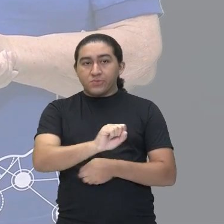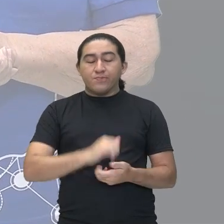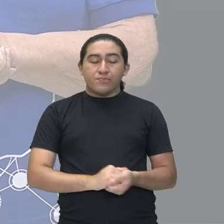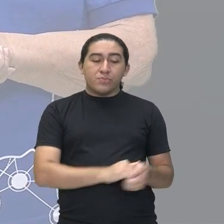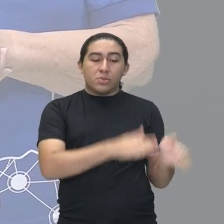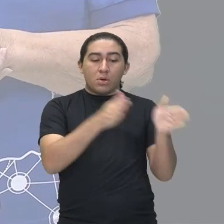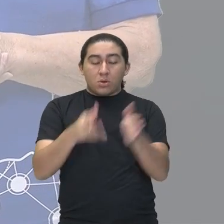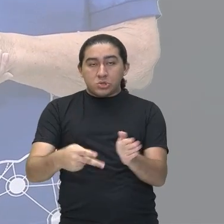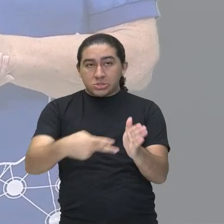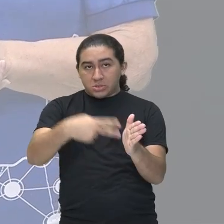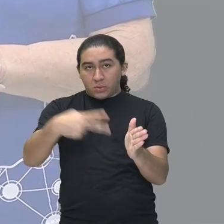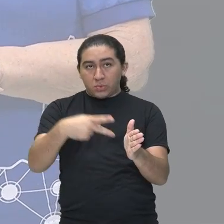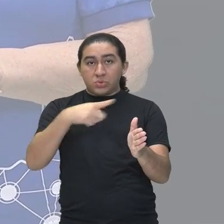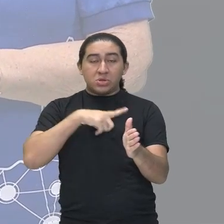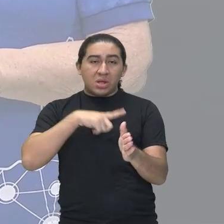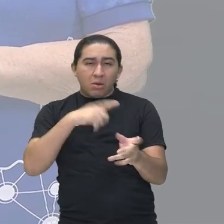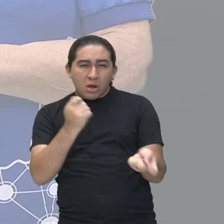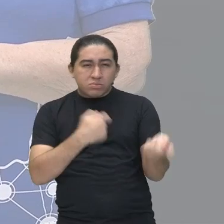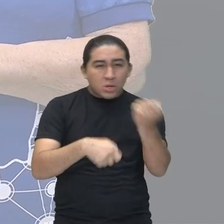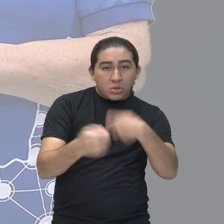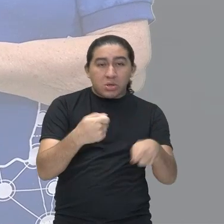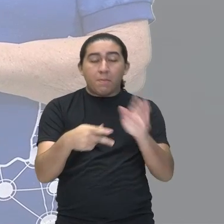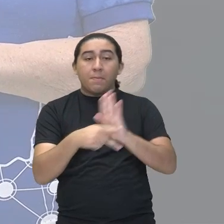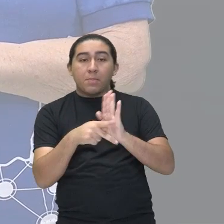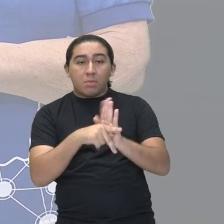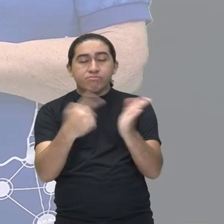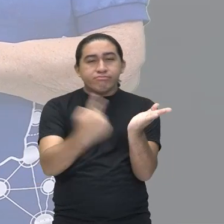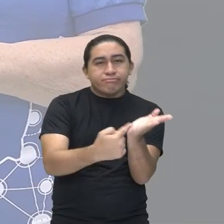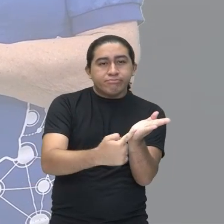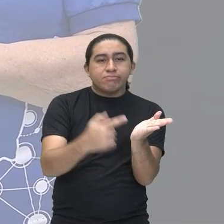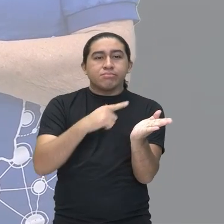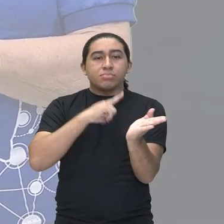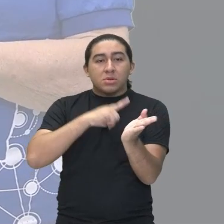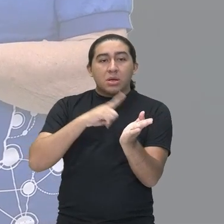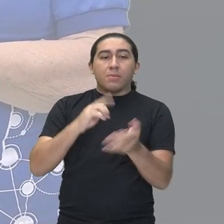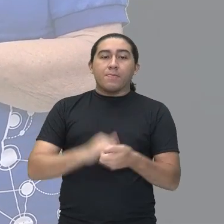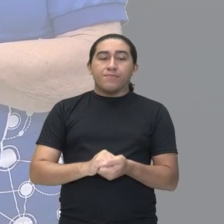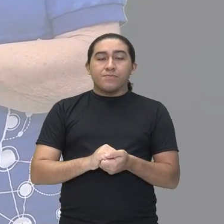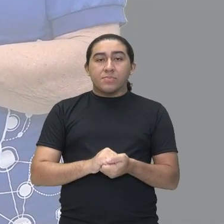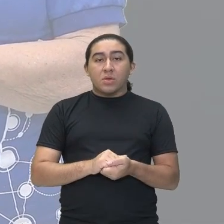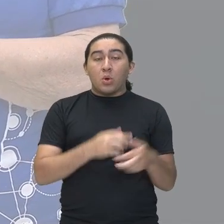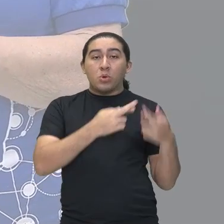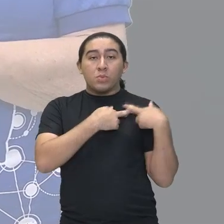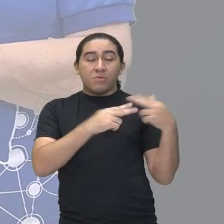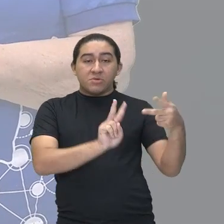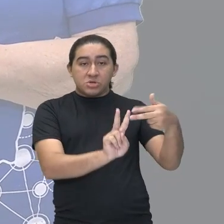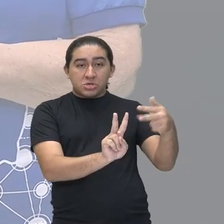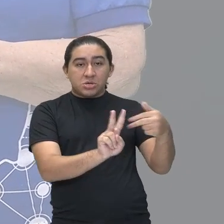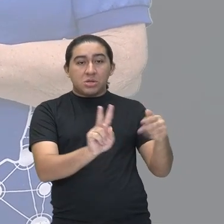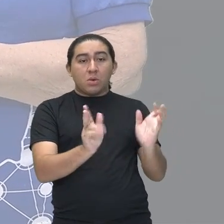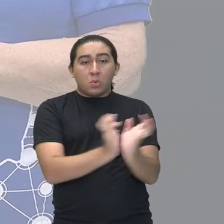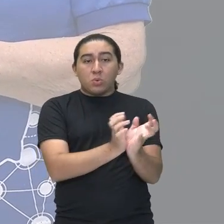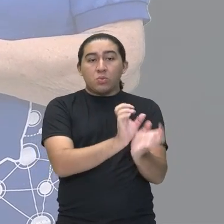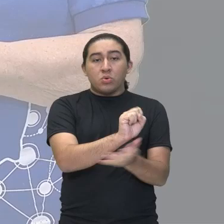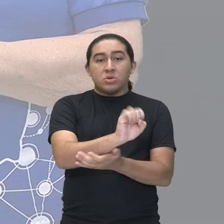de negociação entre o exército e os chefes indígenas, Sapé ou Cepé,